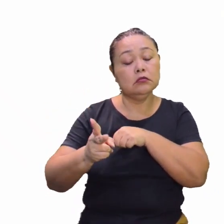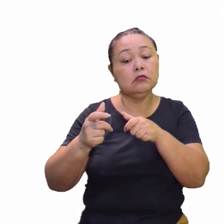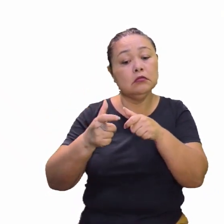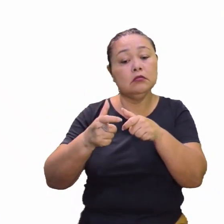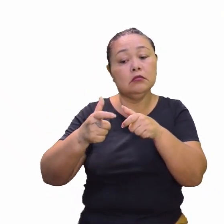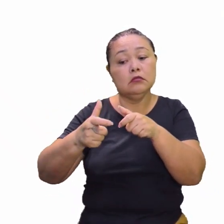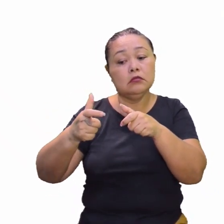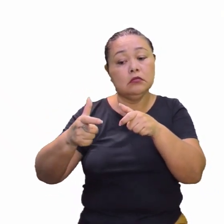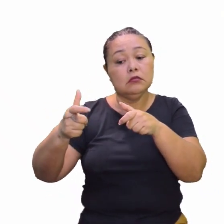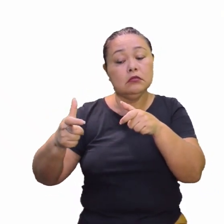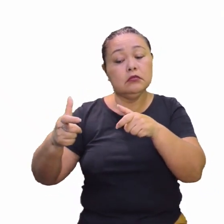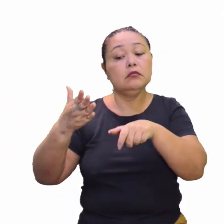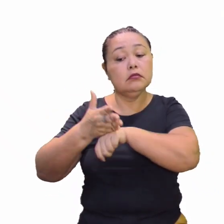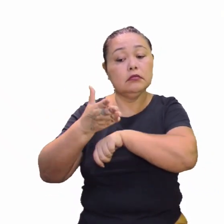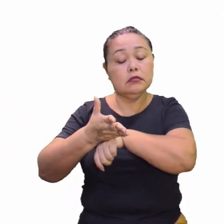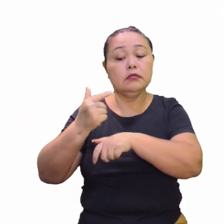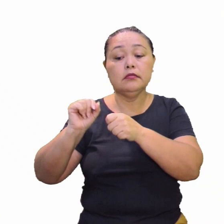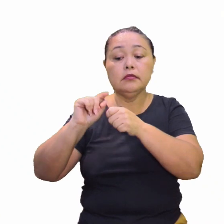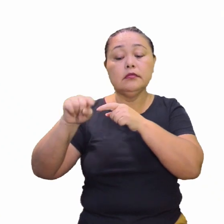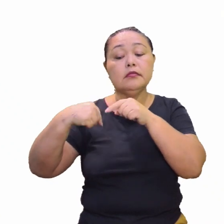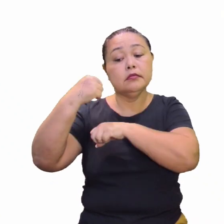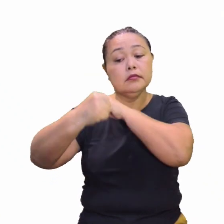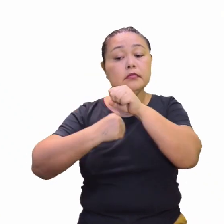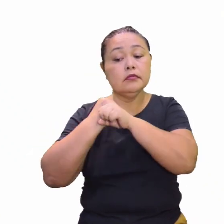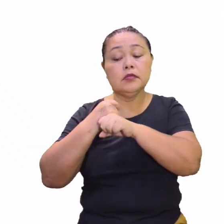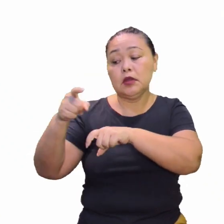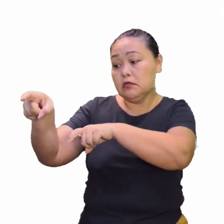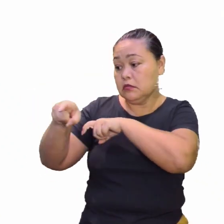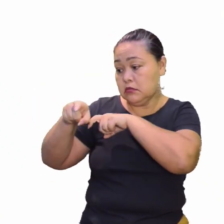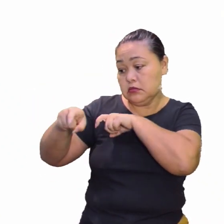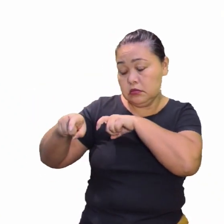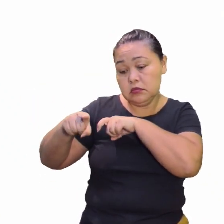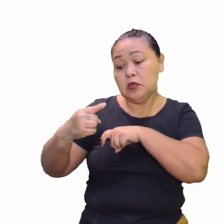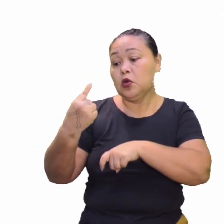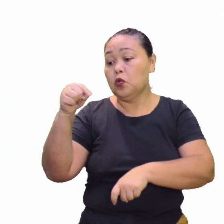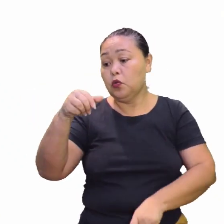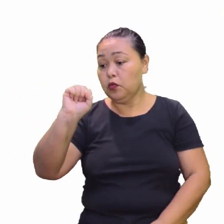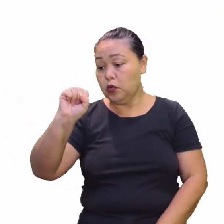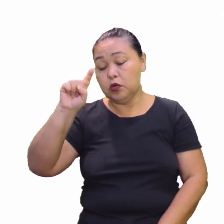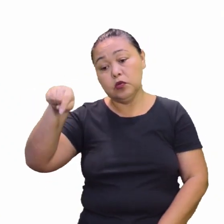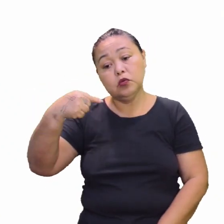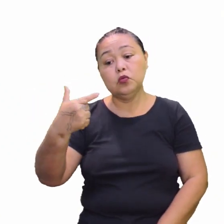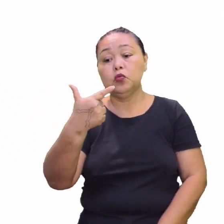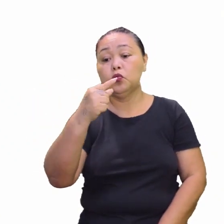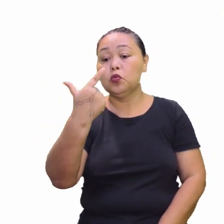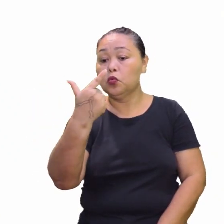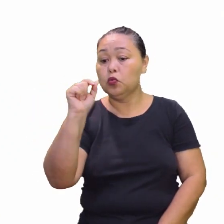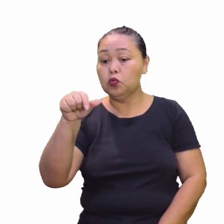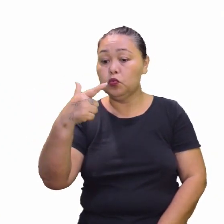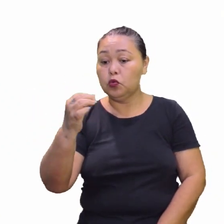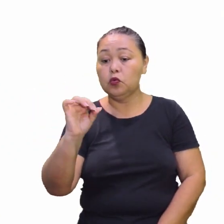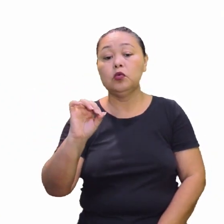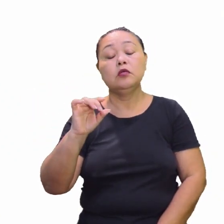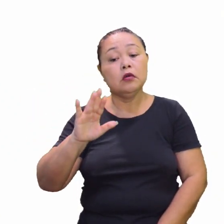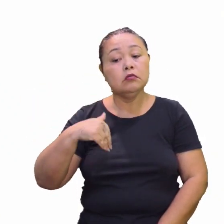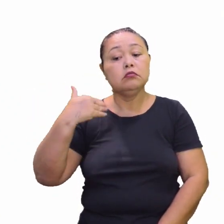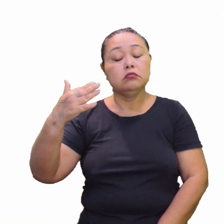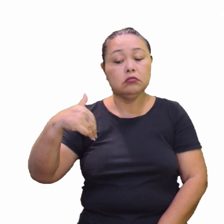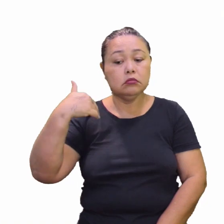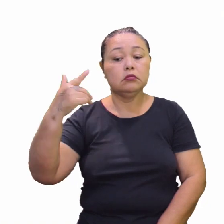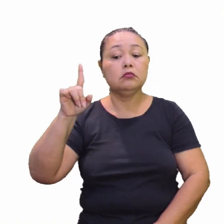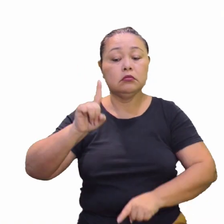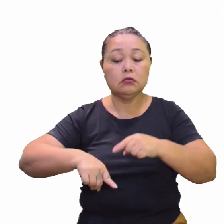continuou aumentando a questão da participação da projeção anual, foi a agricultura, que foi 1,8 e 2021 2,0.